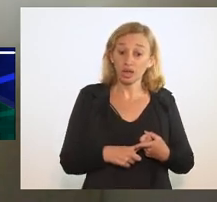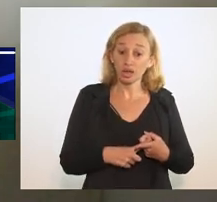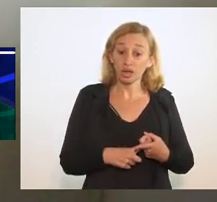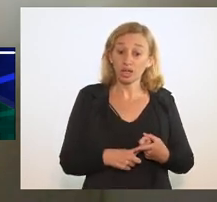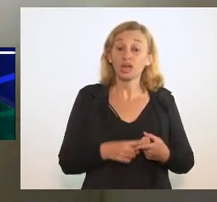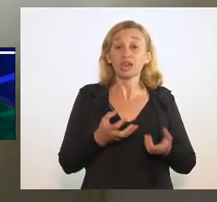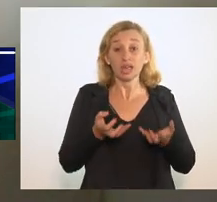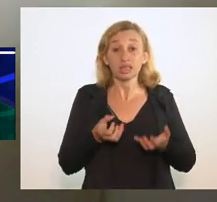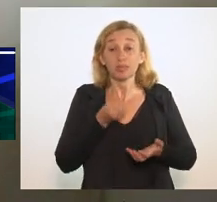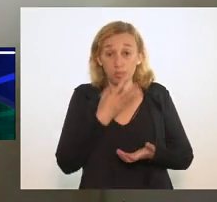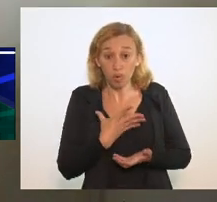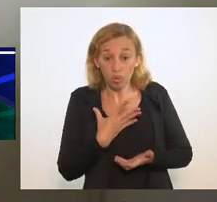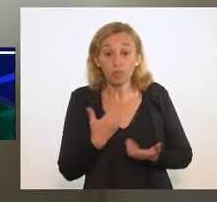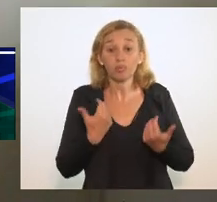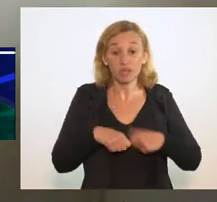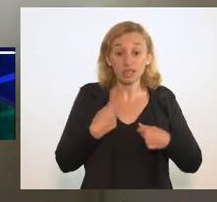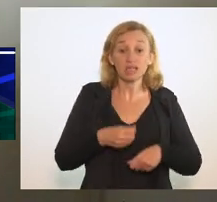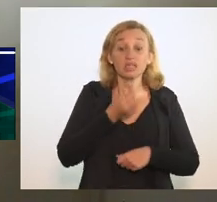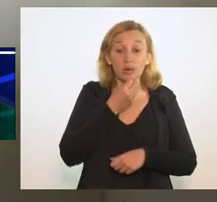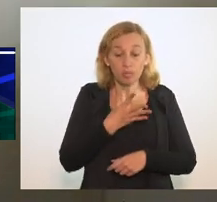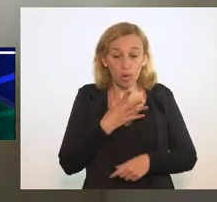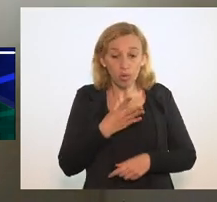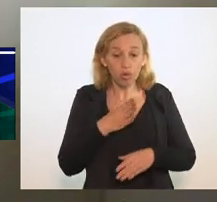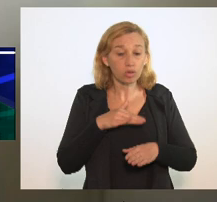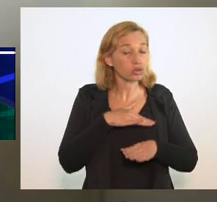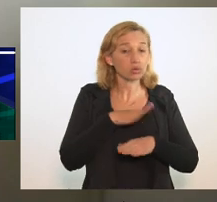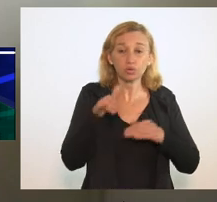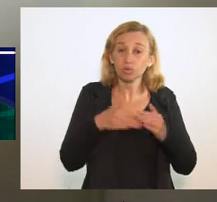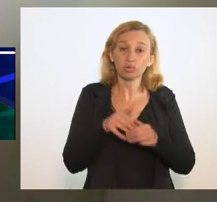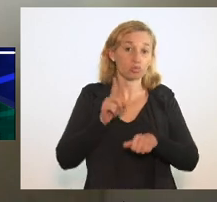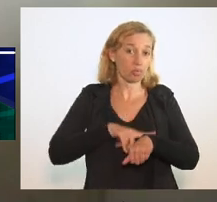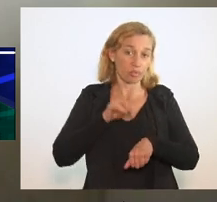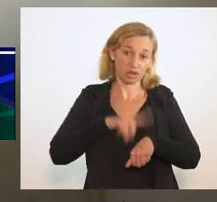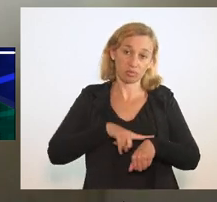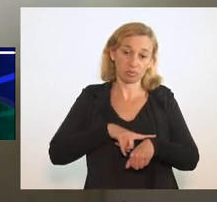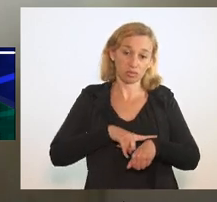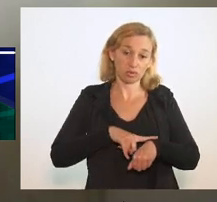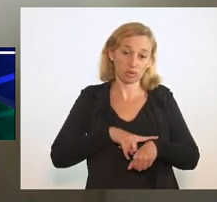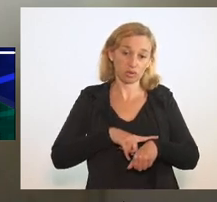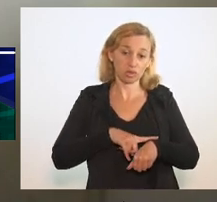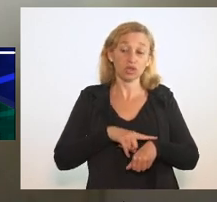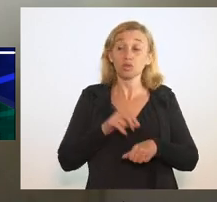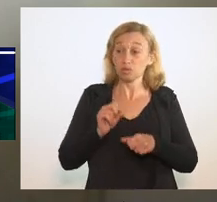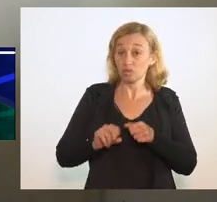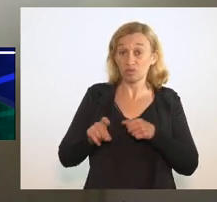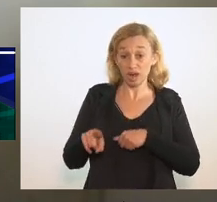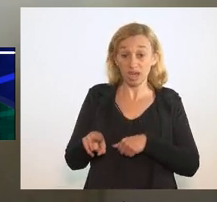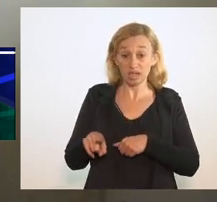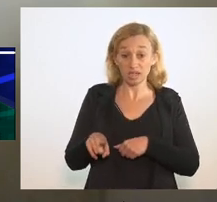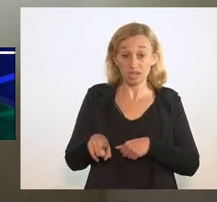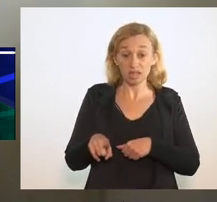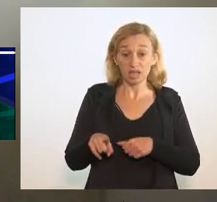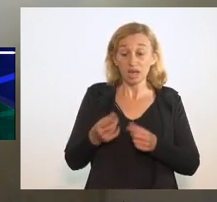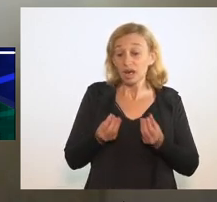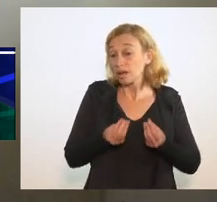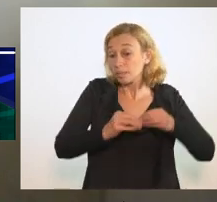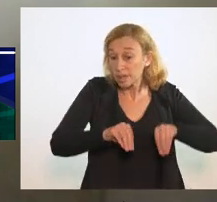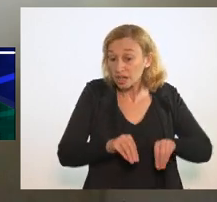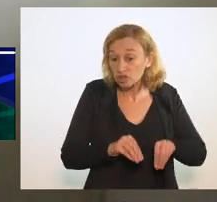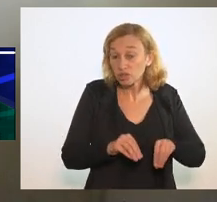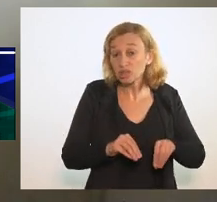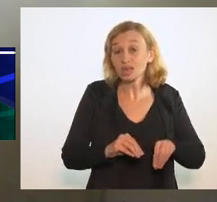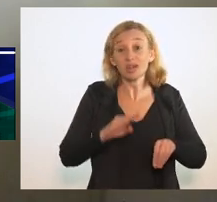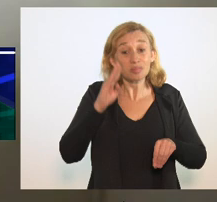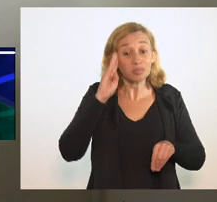bom, tem que ser bom por todos os lados. E quando ela faz isso, ela prejudica,